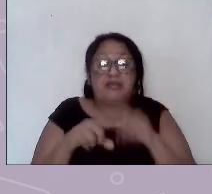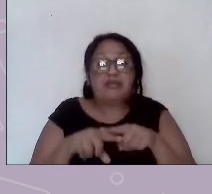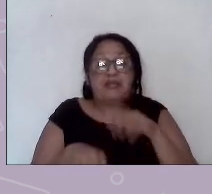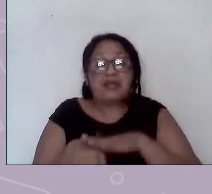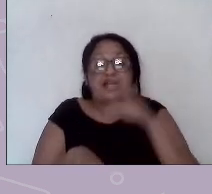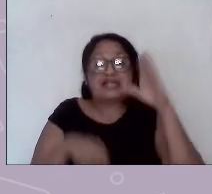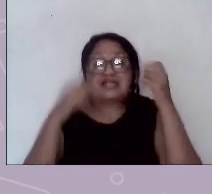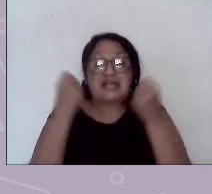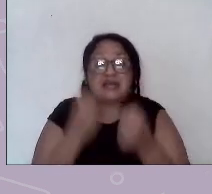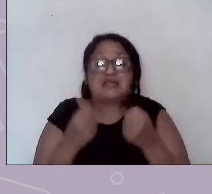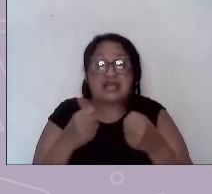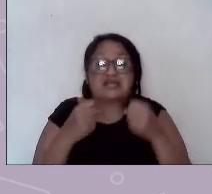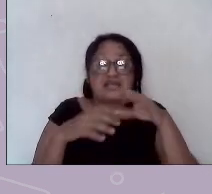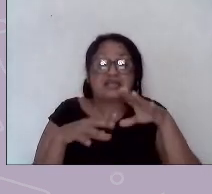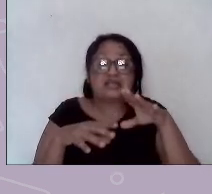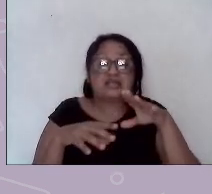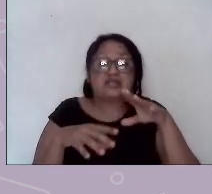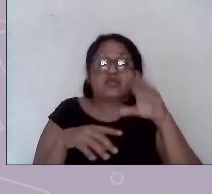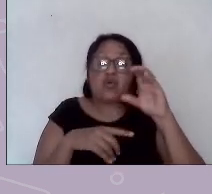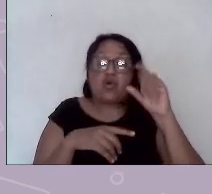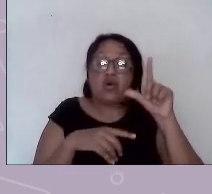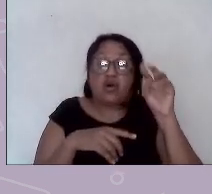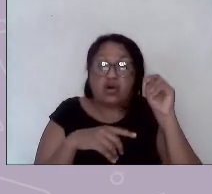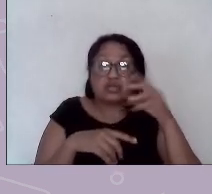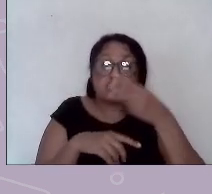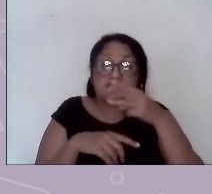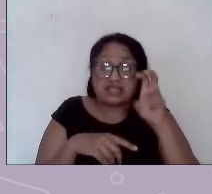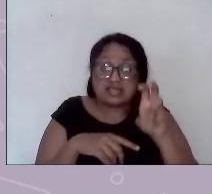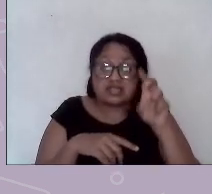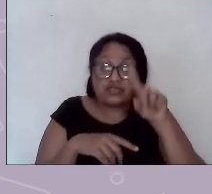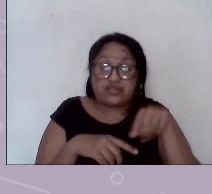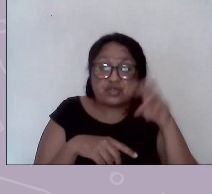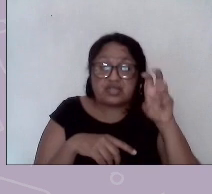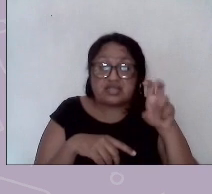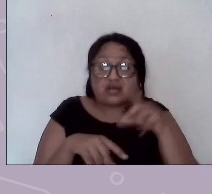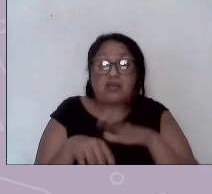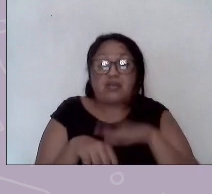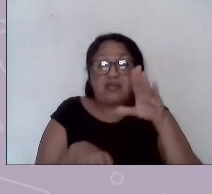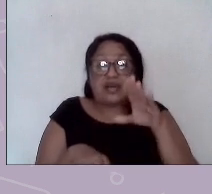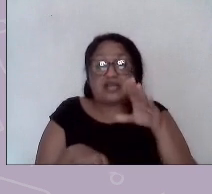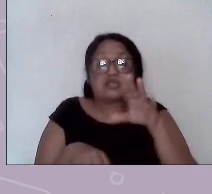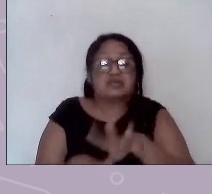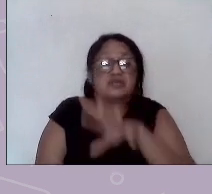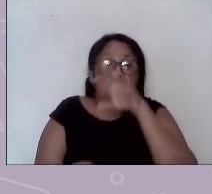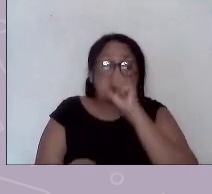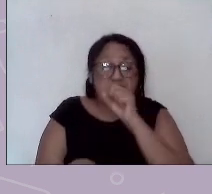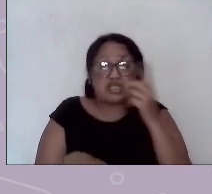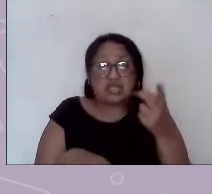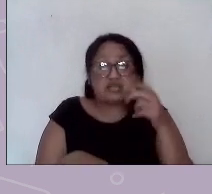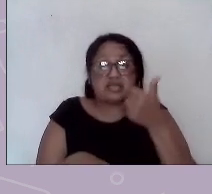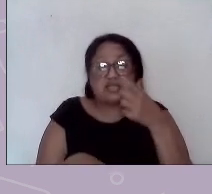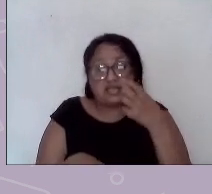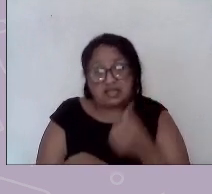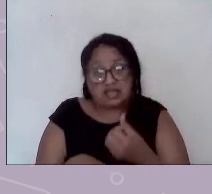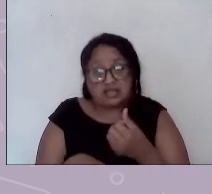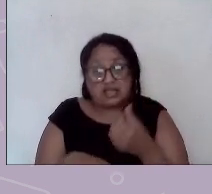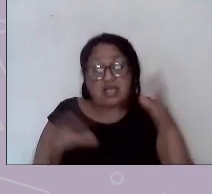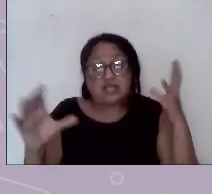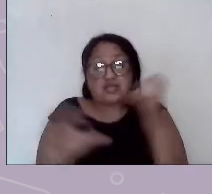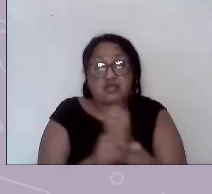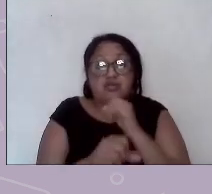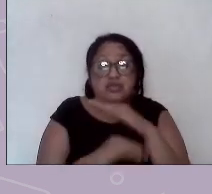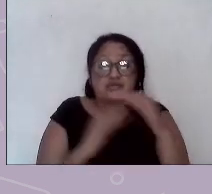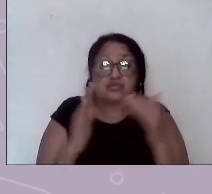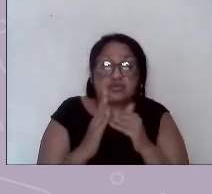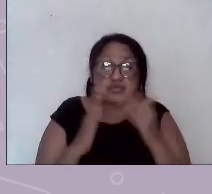atômica do cloro que é 35,5 mais a massa atômica do oxigênio que é 16 então somando tudo